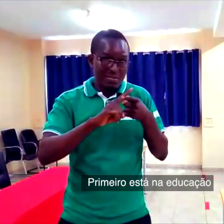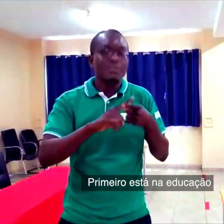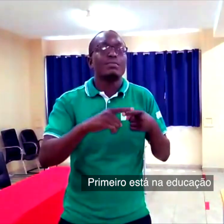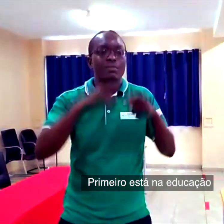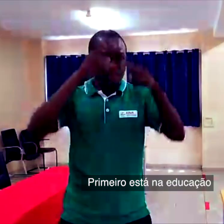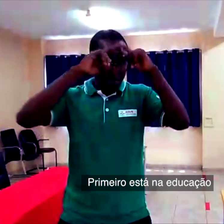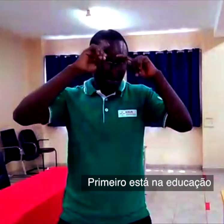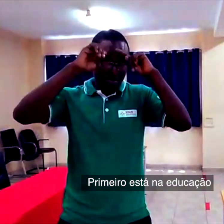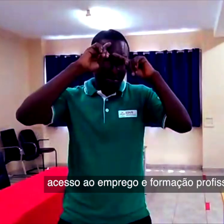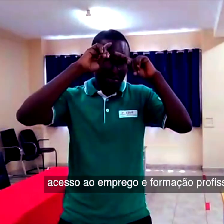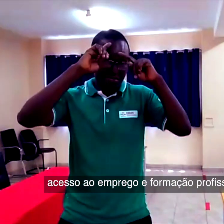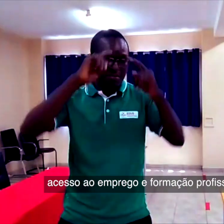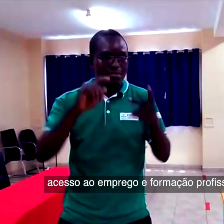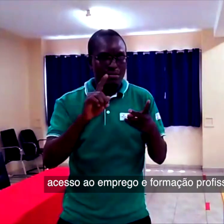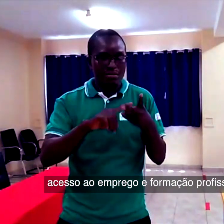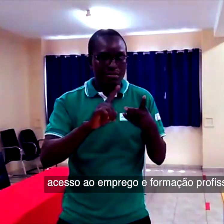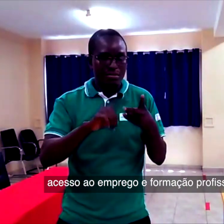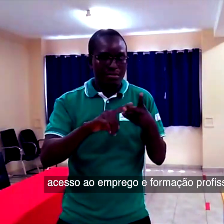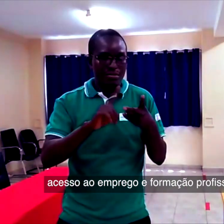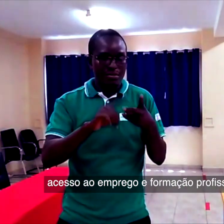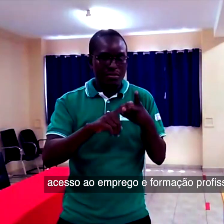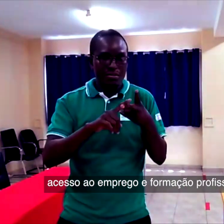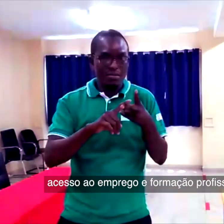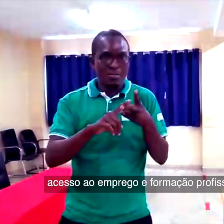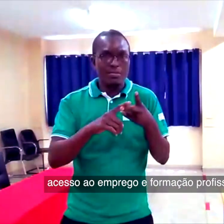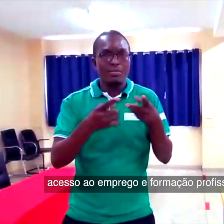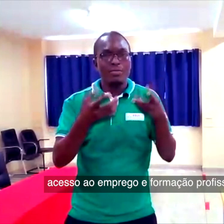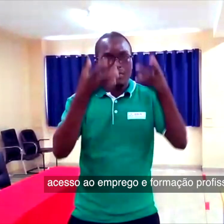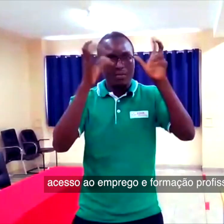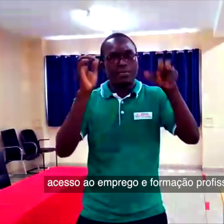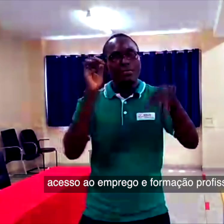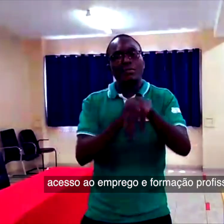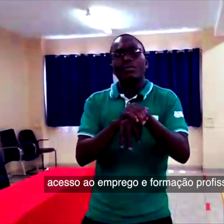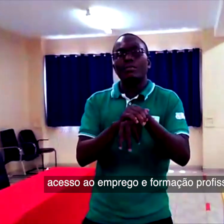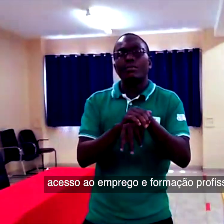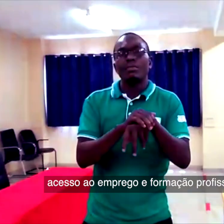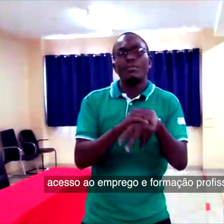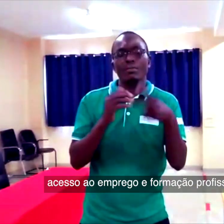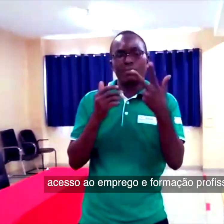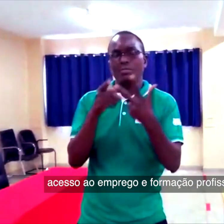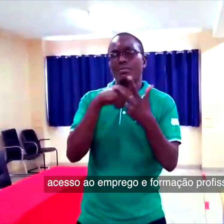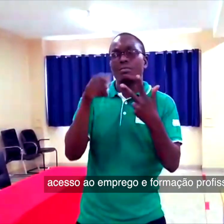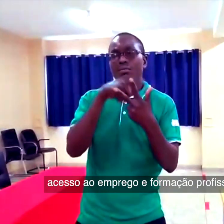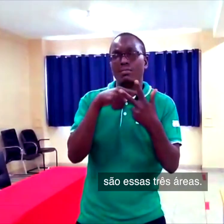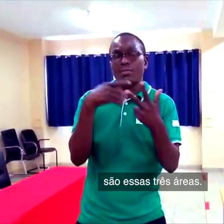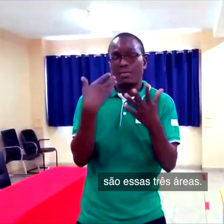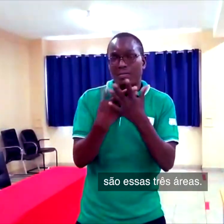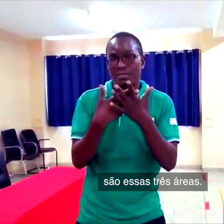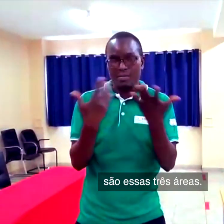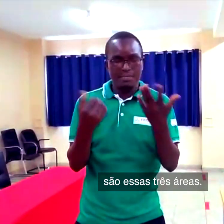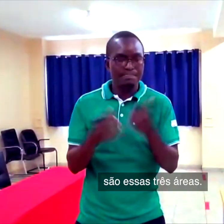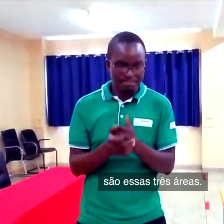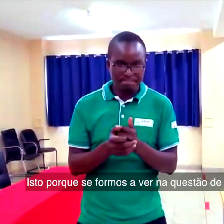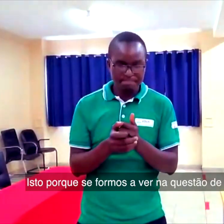acesso ao emprego e formação profissional. São